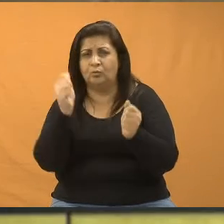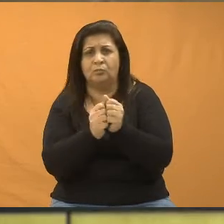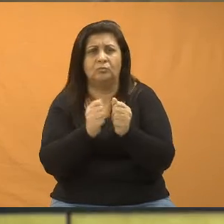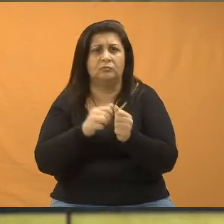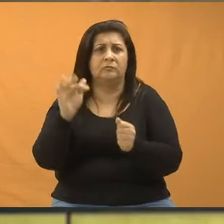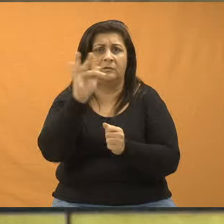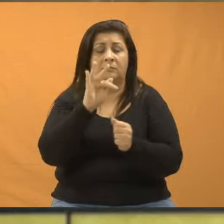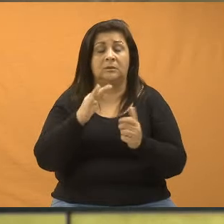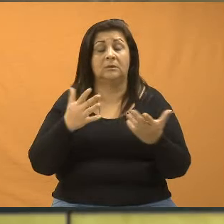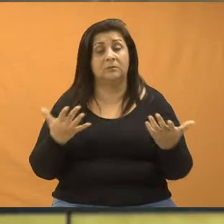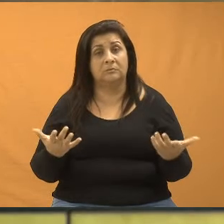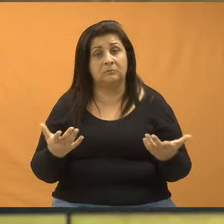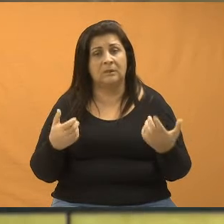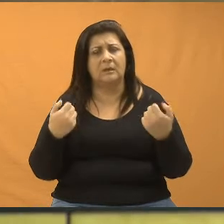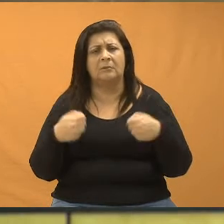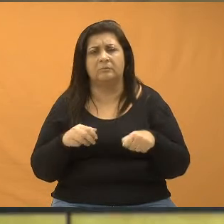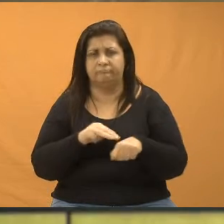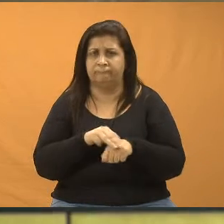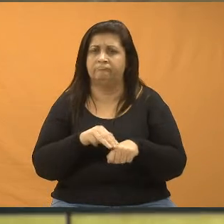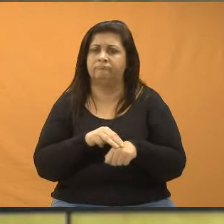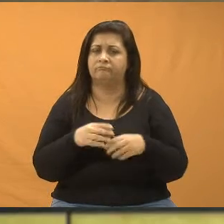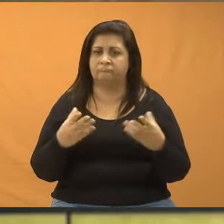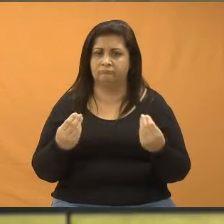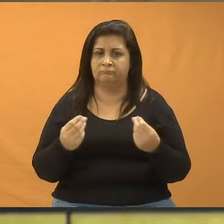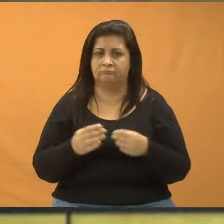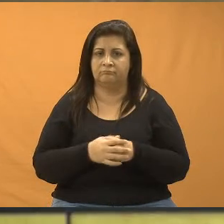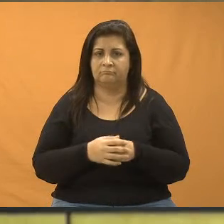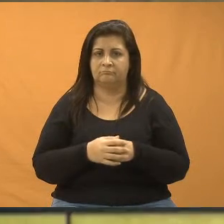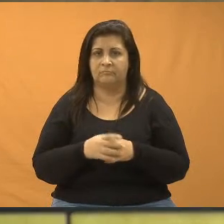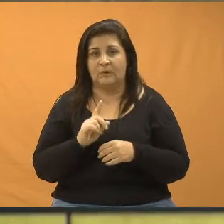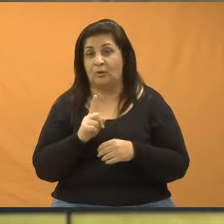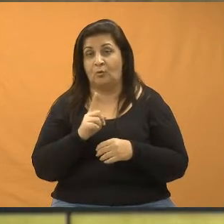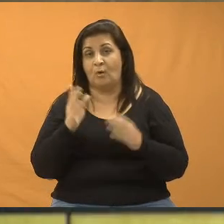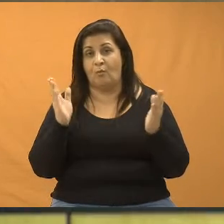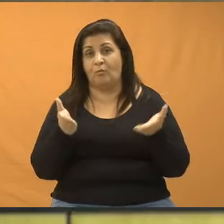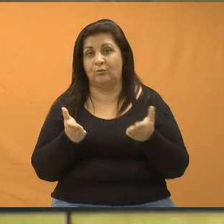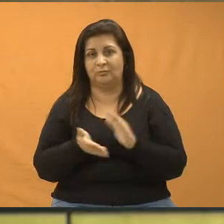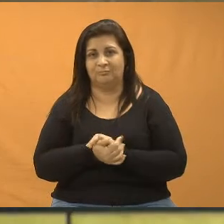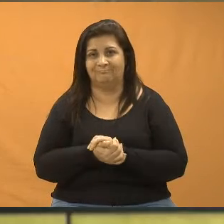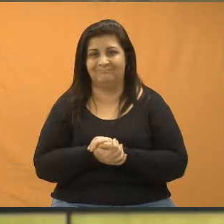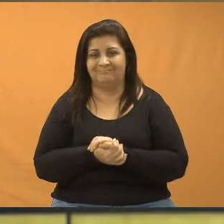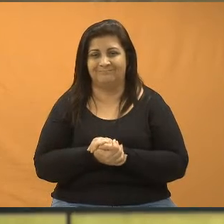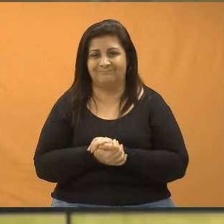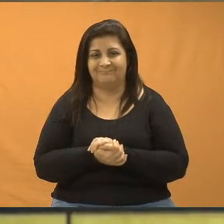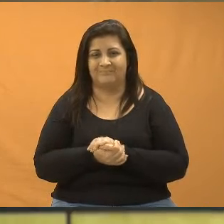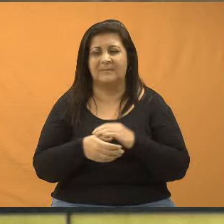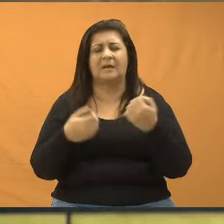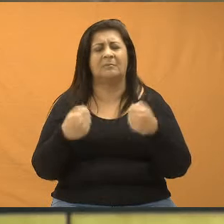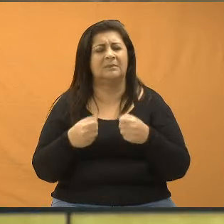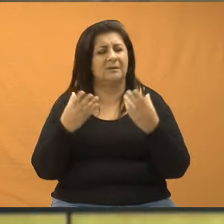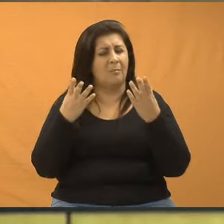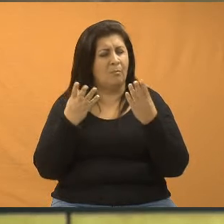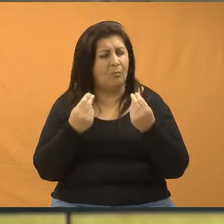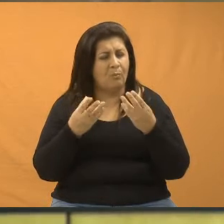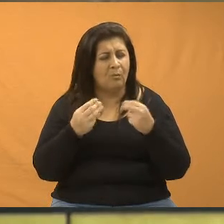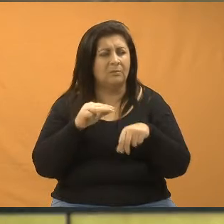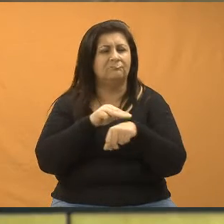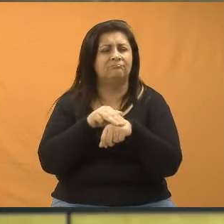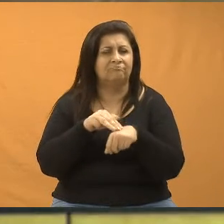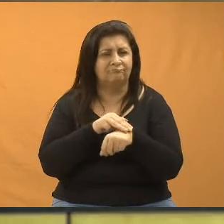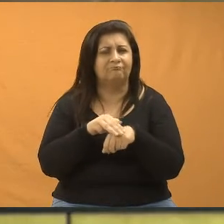esse modelo que ele precisa ser discutido, que nós não vamos definir na noite de hoje aqui, né? Eu acho que serão necessárias muitas e